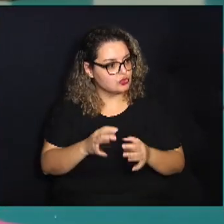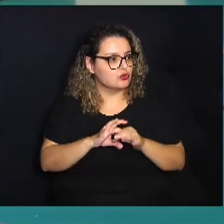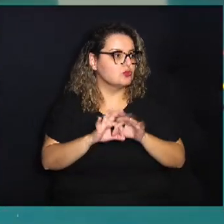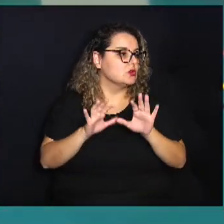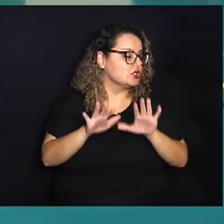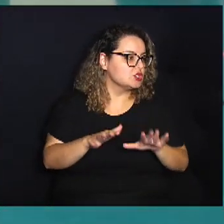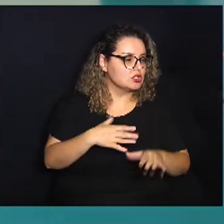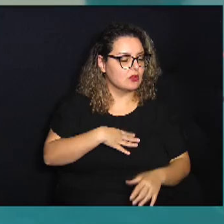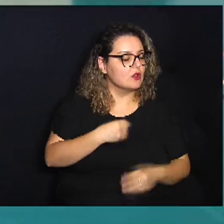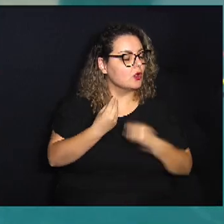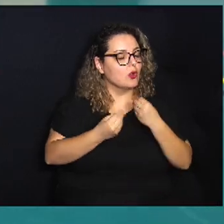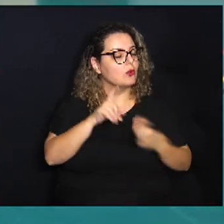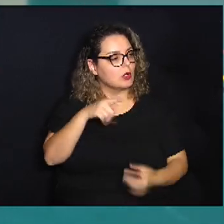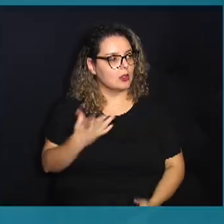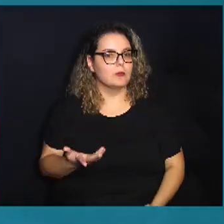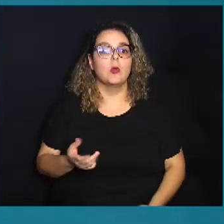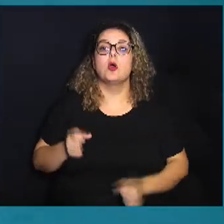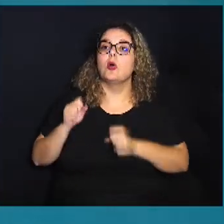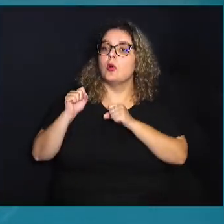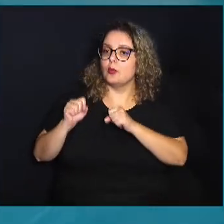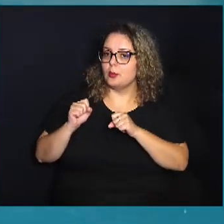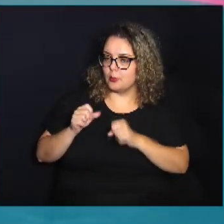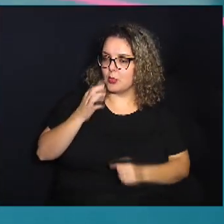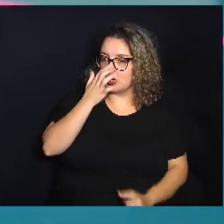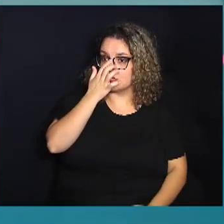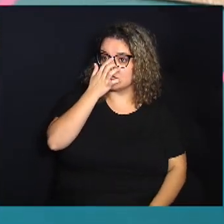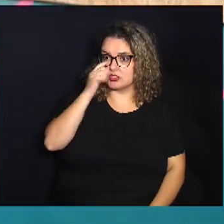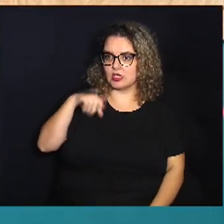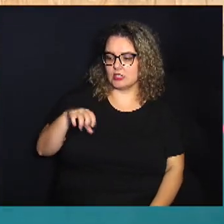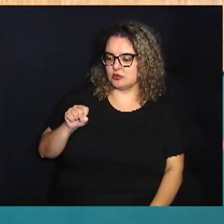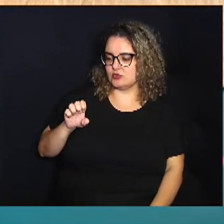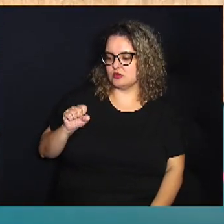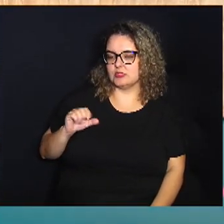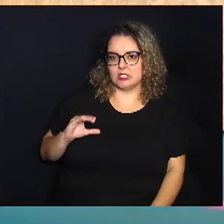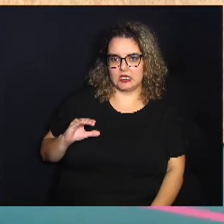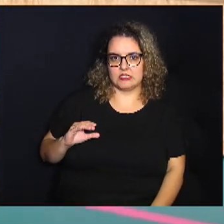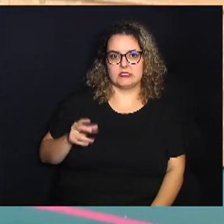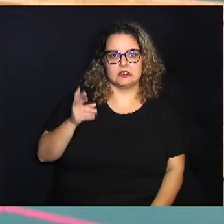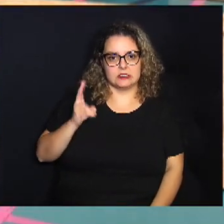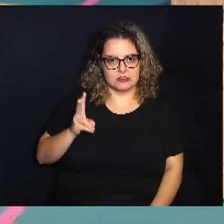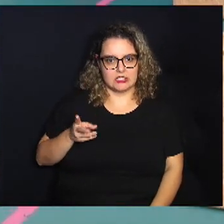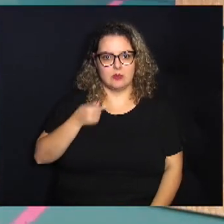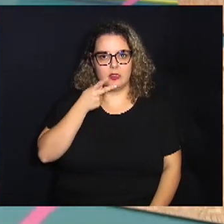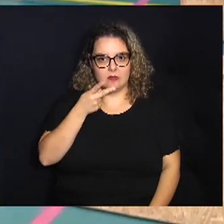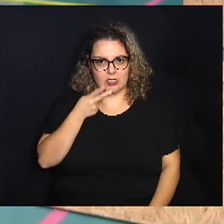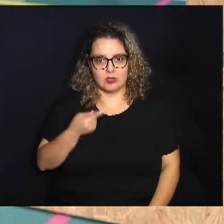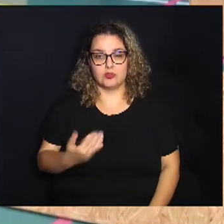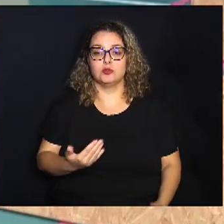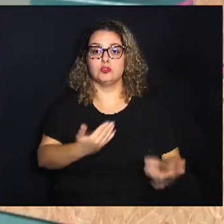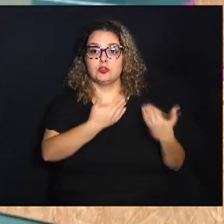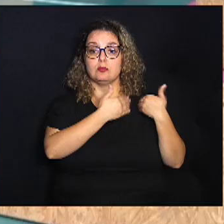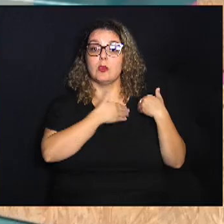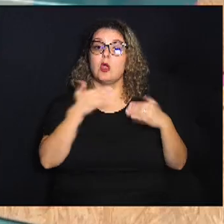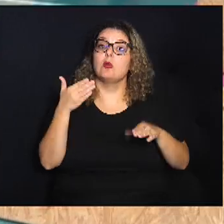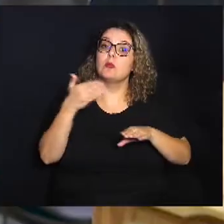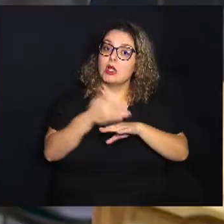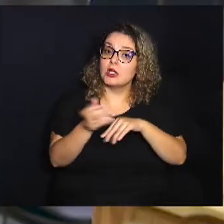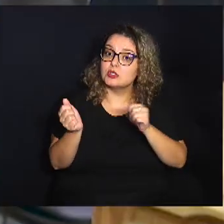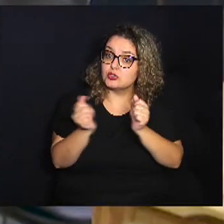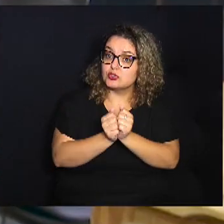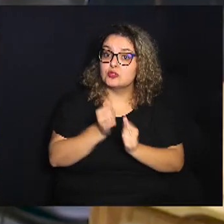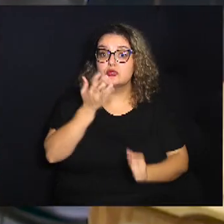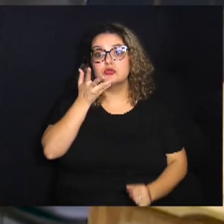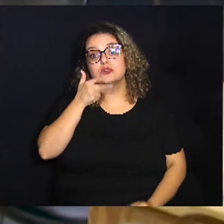filho. Como que isso funciona? Pode. Aqui no SESC a gente sempre preza que os responsáveis participem junto com as